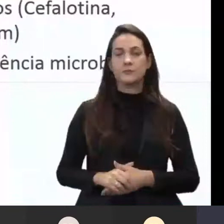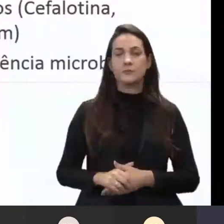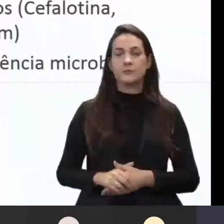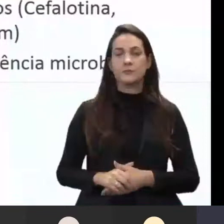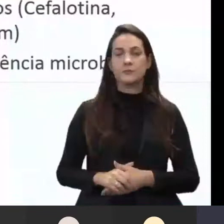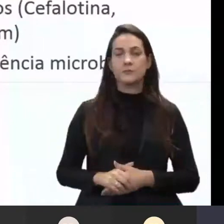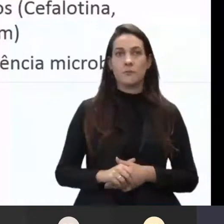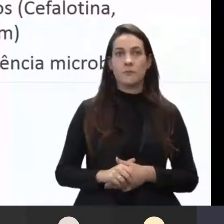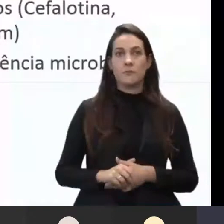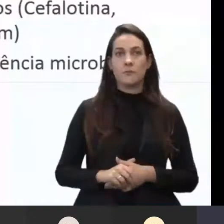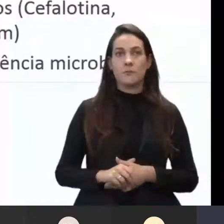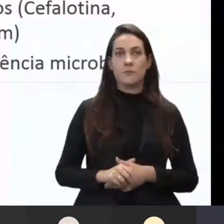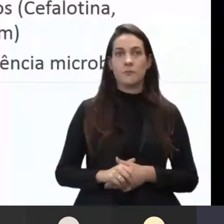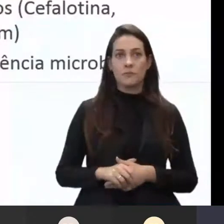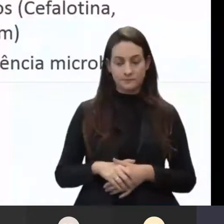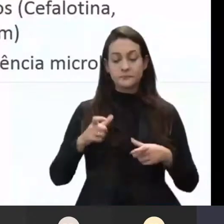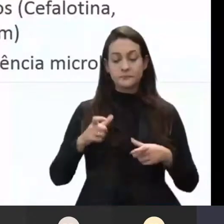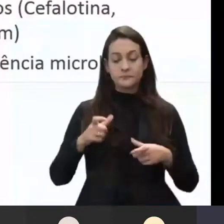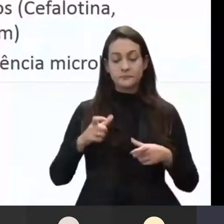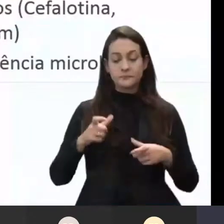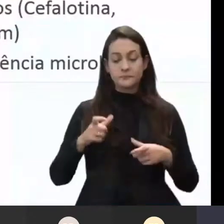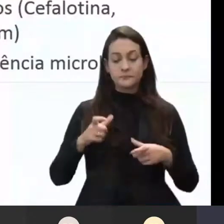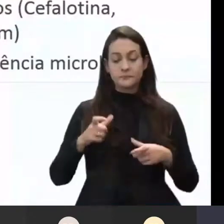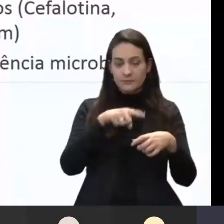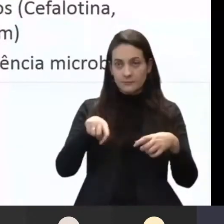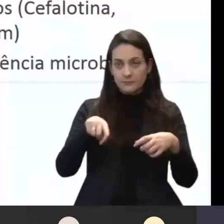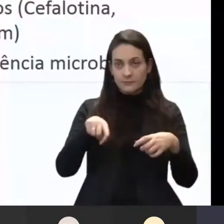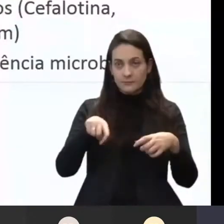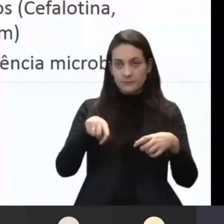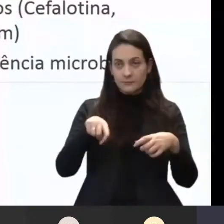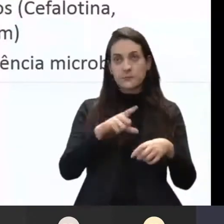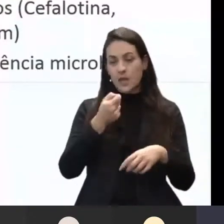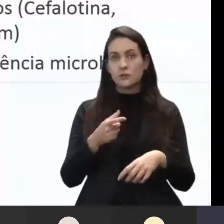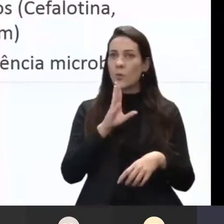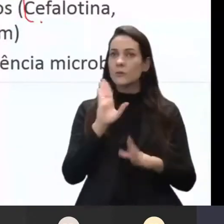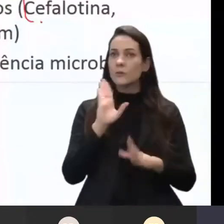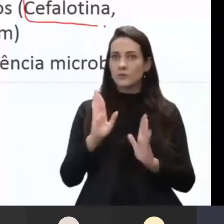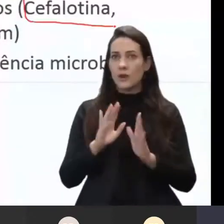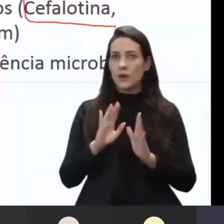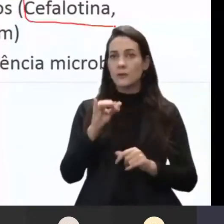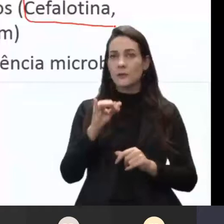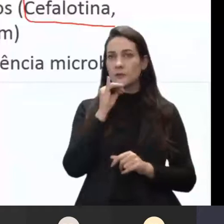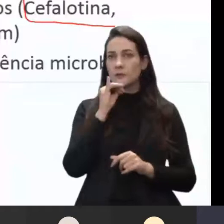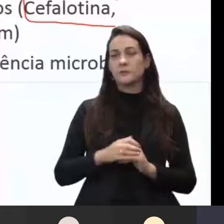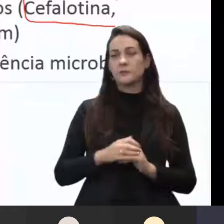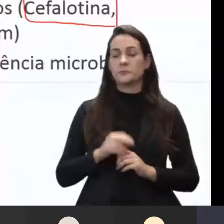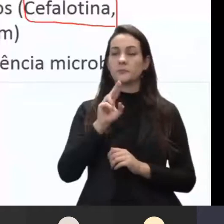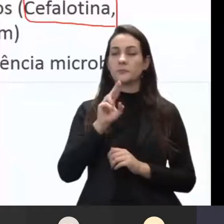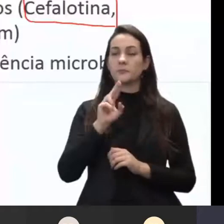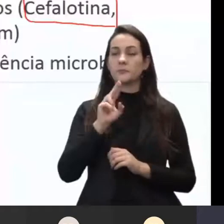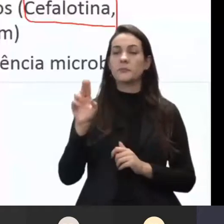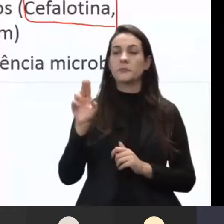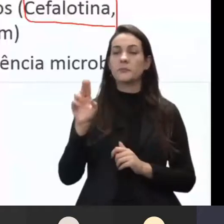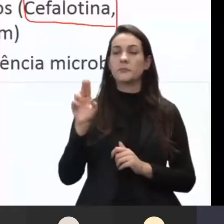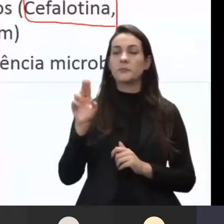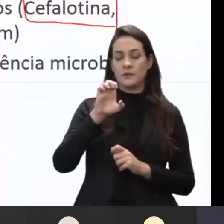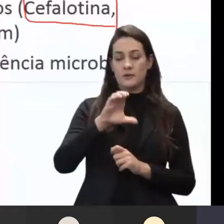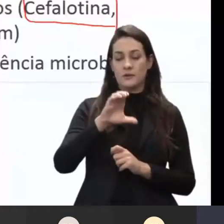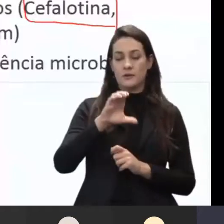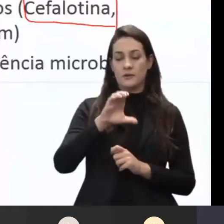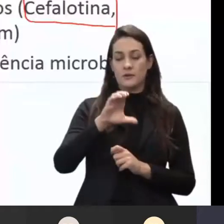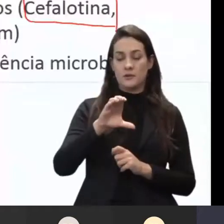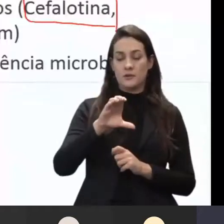então nós temos discos prontos com antibióticos e eles são antibióticos conhecidos, como por exemplo a cefalotina. A